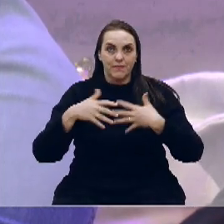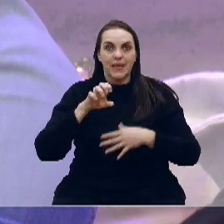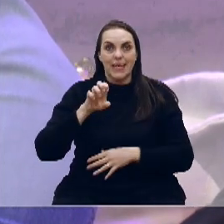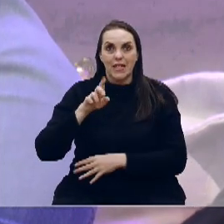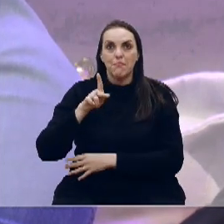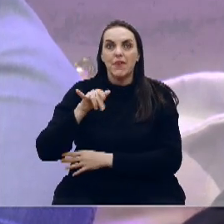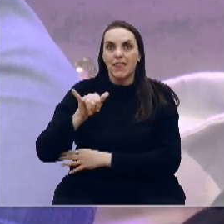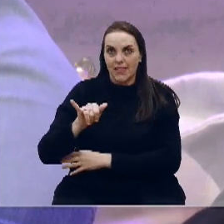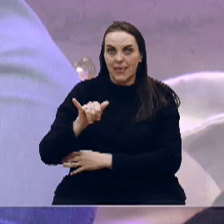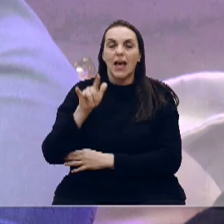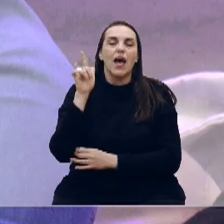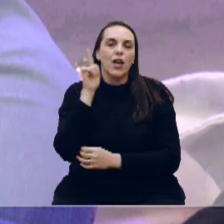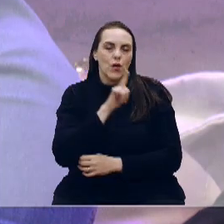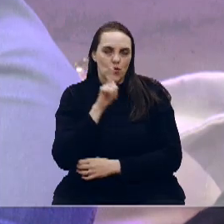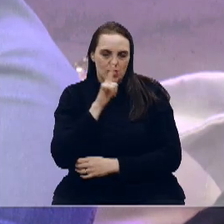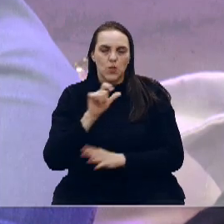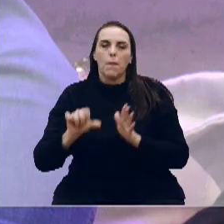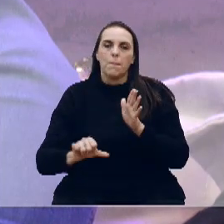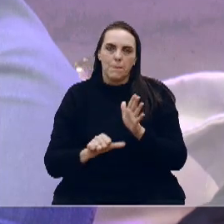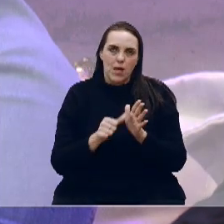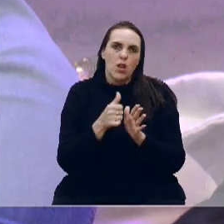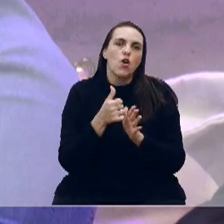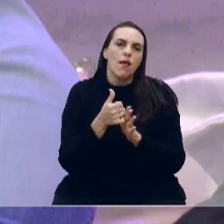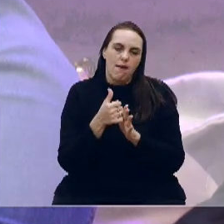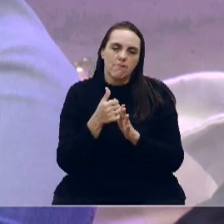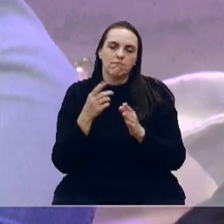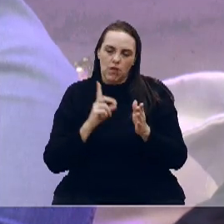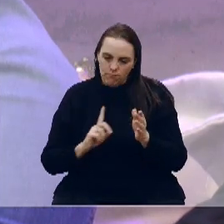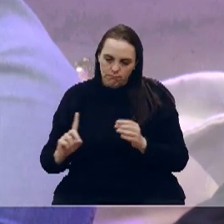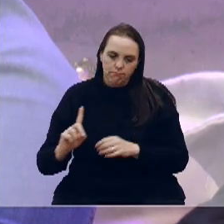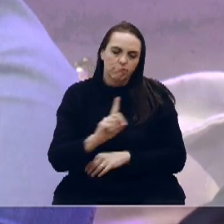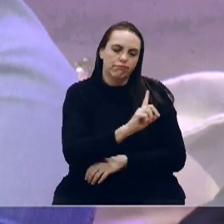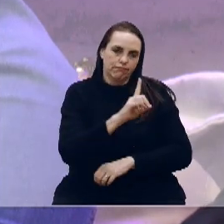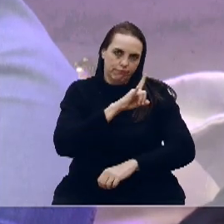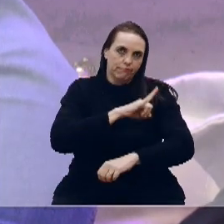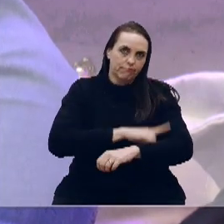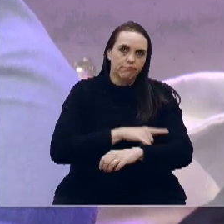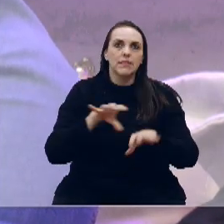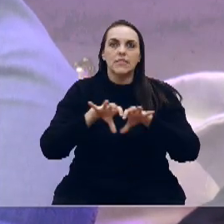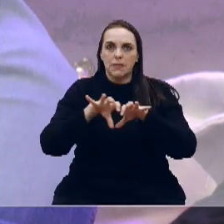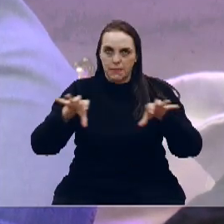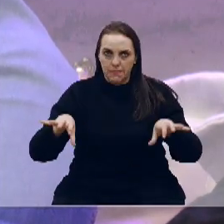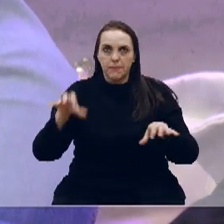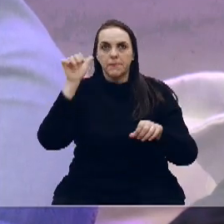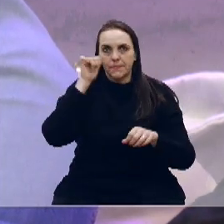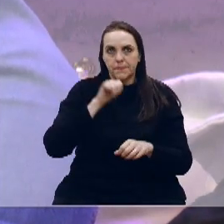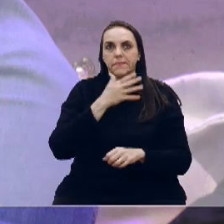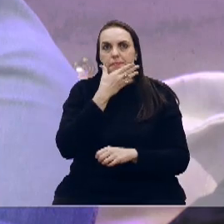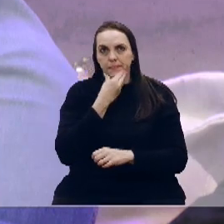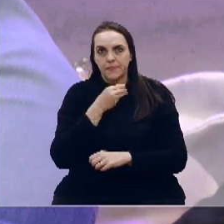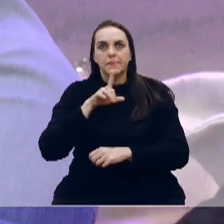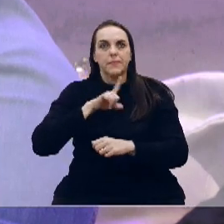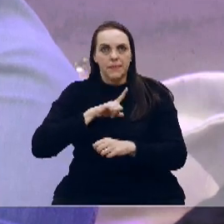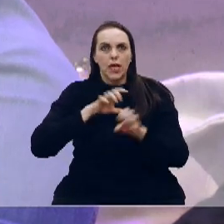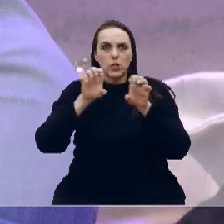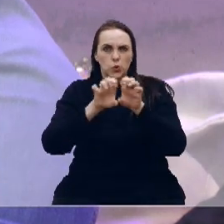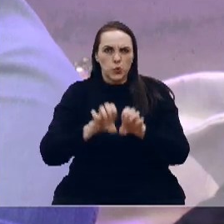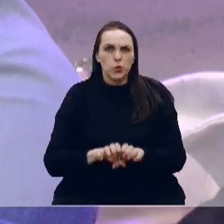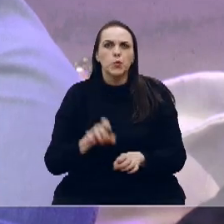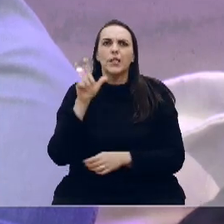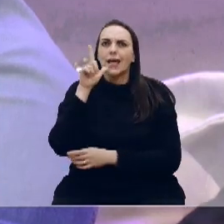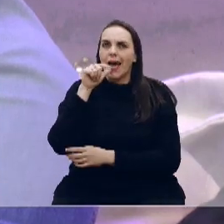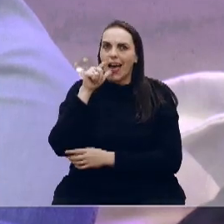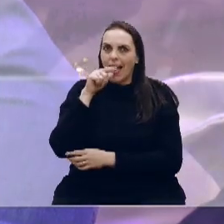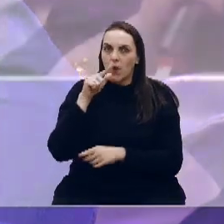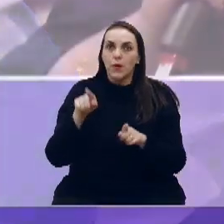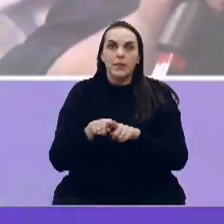aí ficou bem melhor, né, então tem ali toda a estrutura, a água também, era